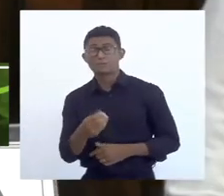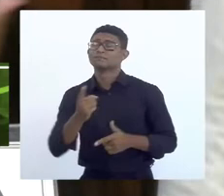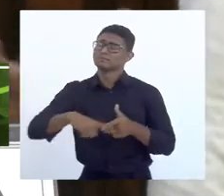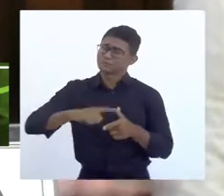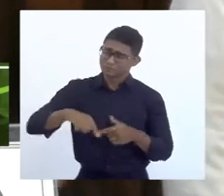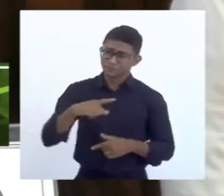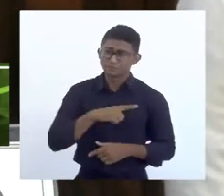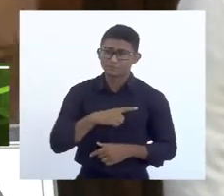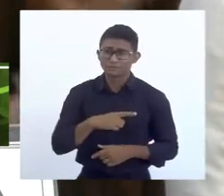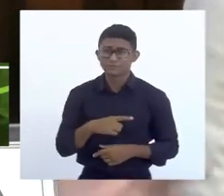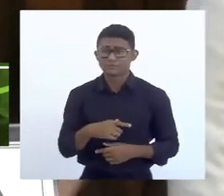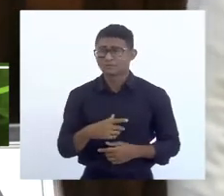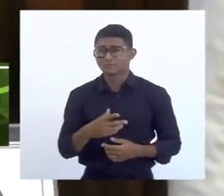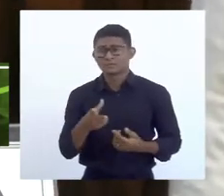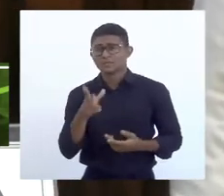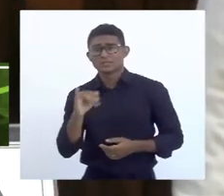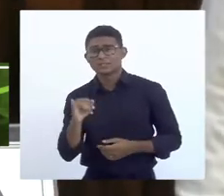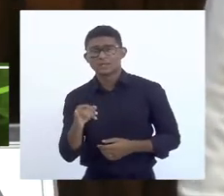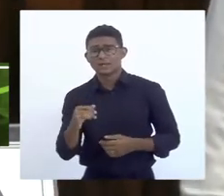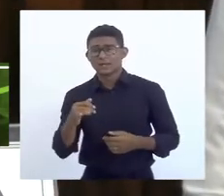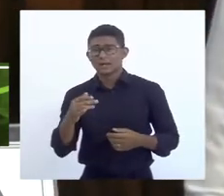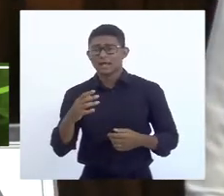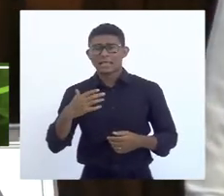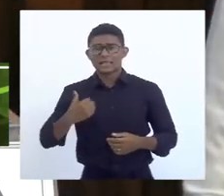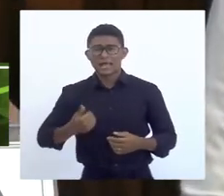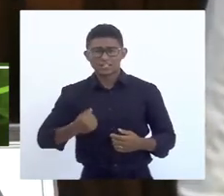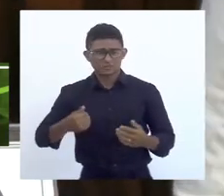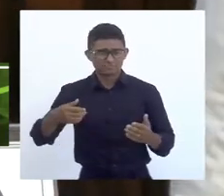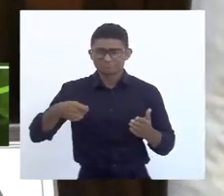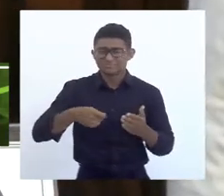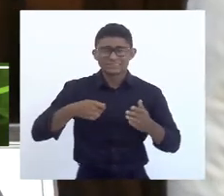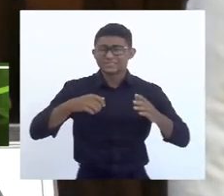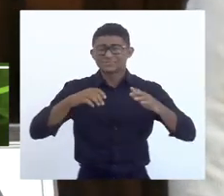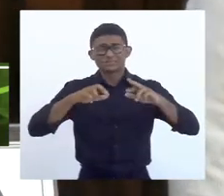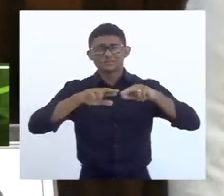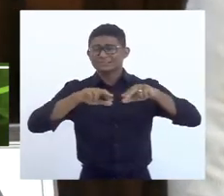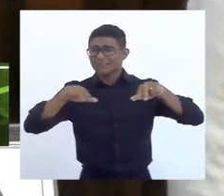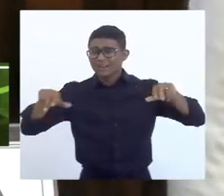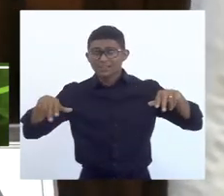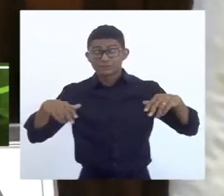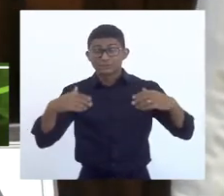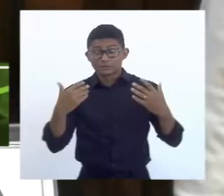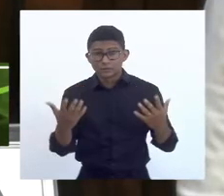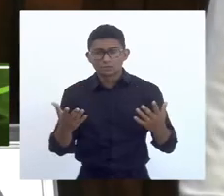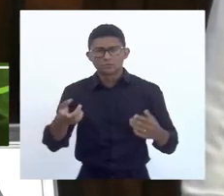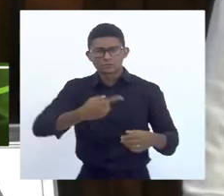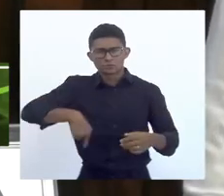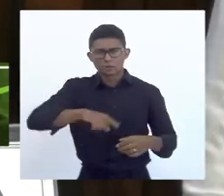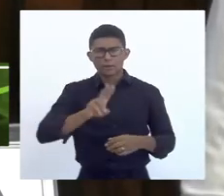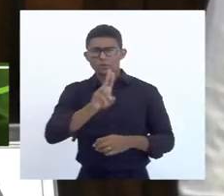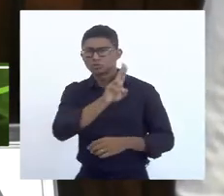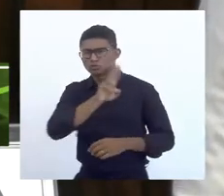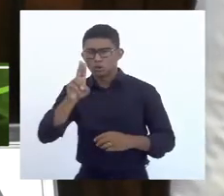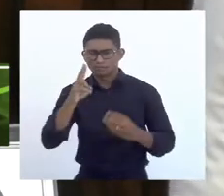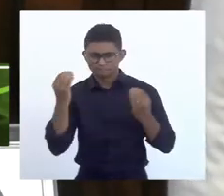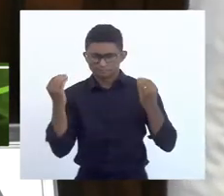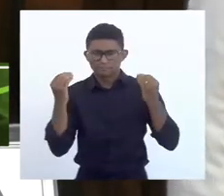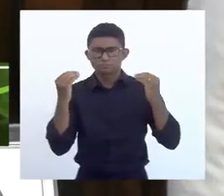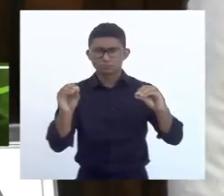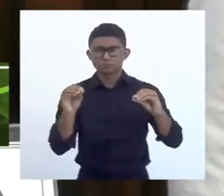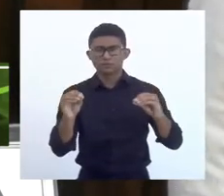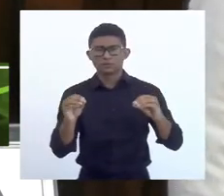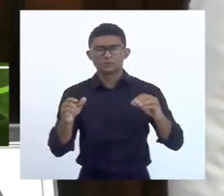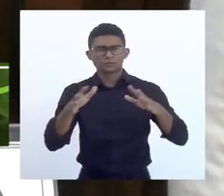leite, nem sei, fórmula para criança, ou seja, quando nós damos um nome, nós transformamos isso em algo que existe,